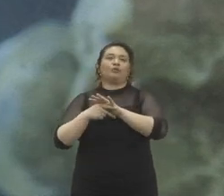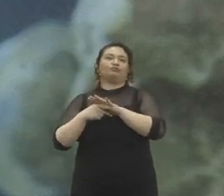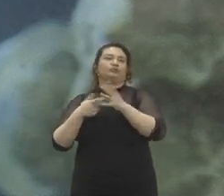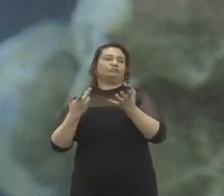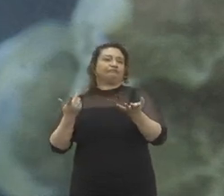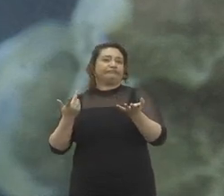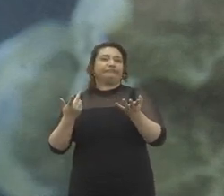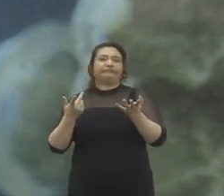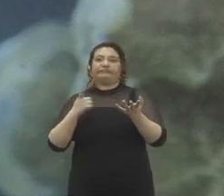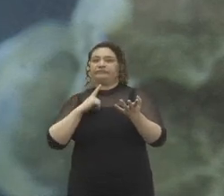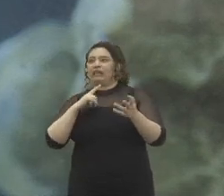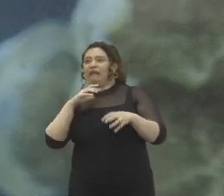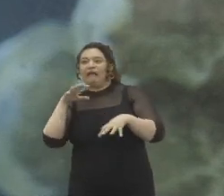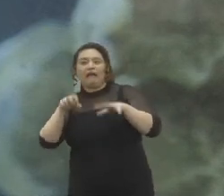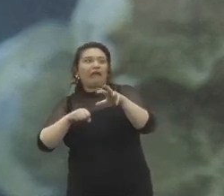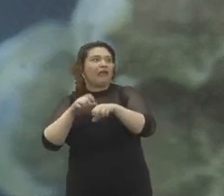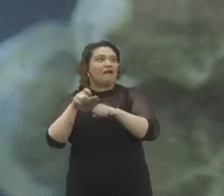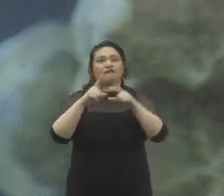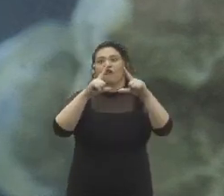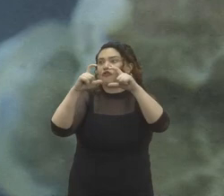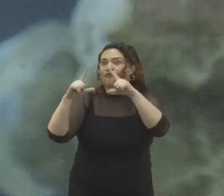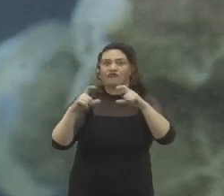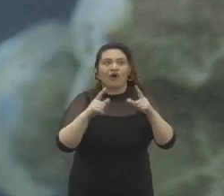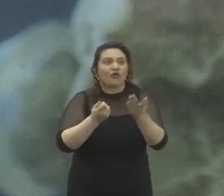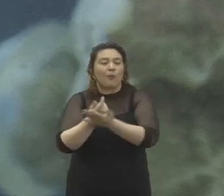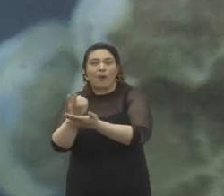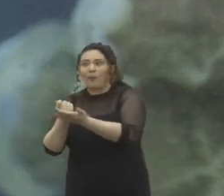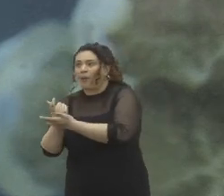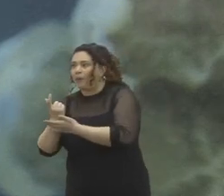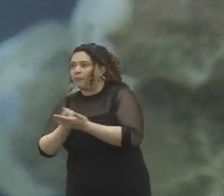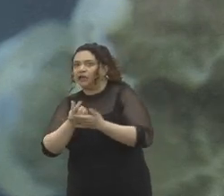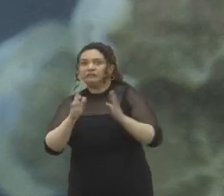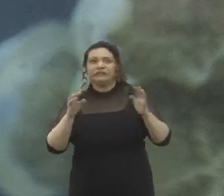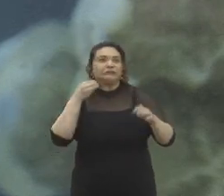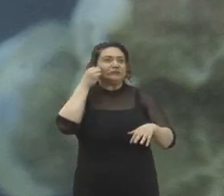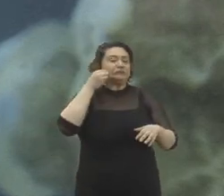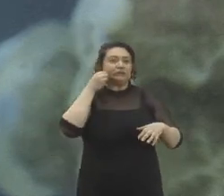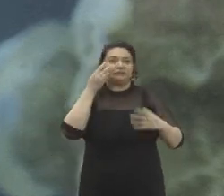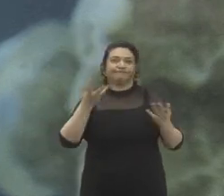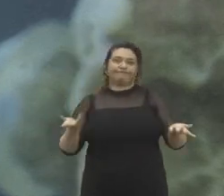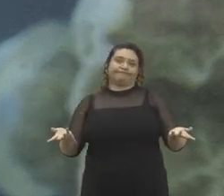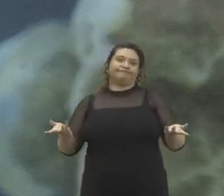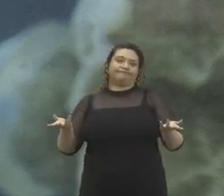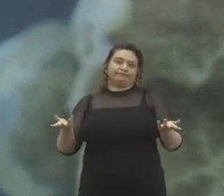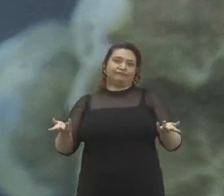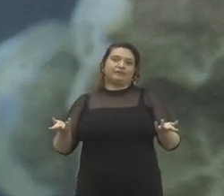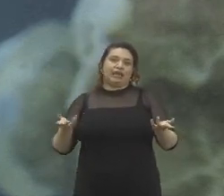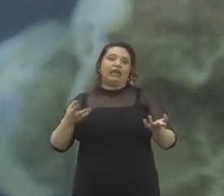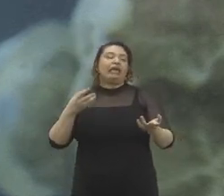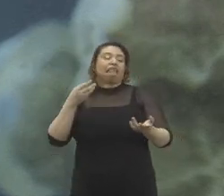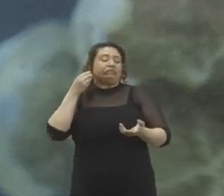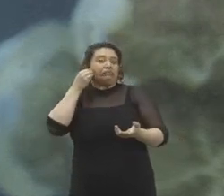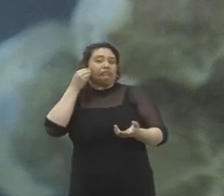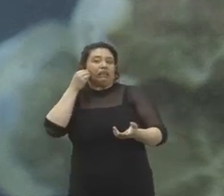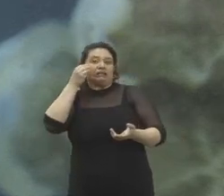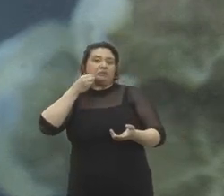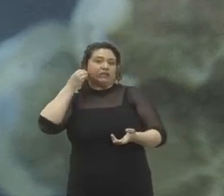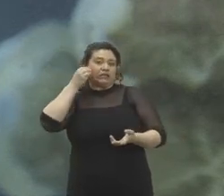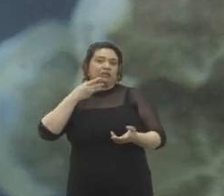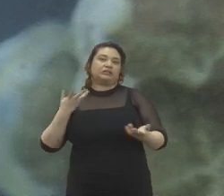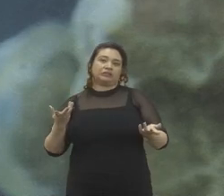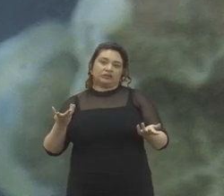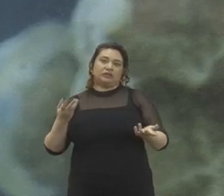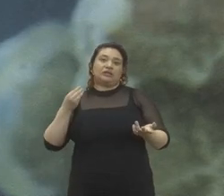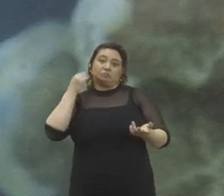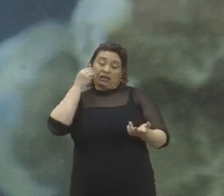desce e quero tirar foto Quero comprar quero tá experimentar sedentos de experiências né é